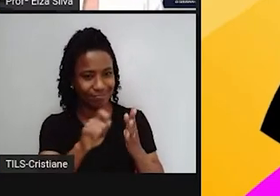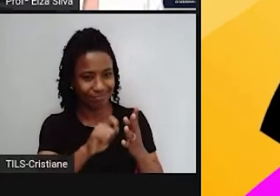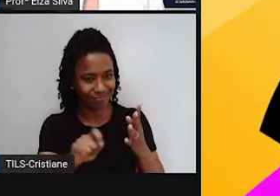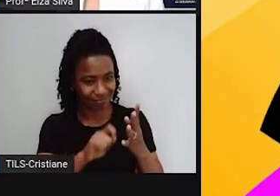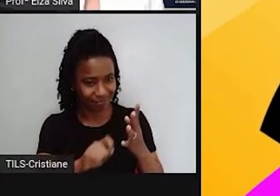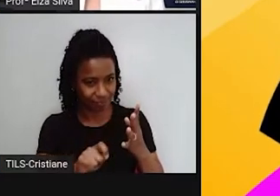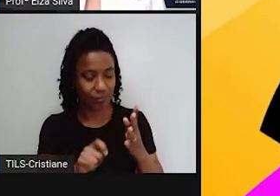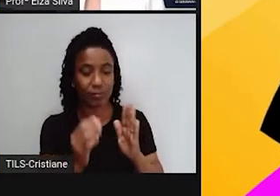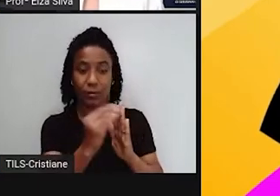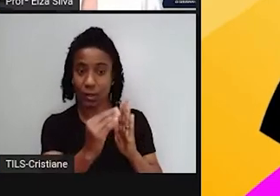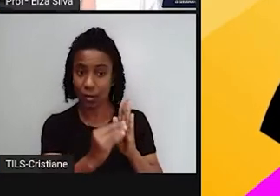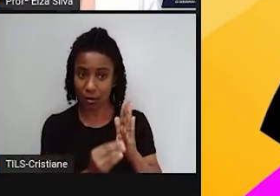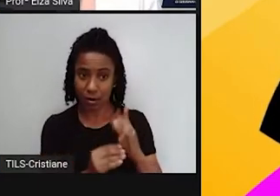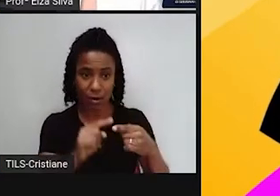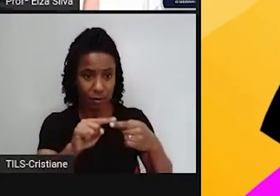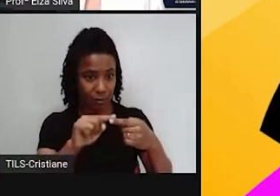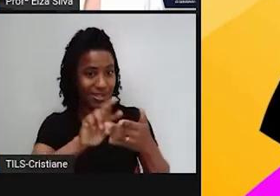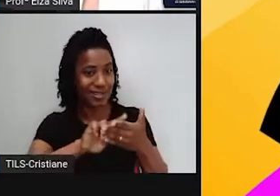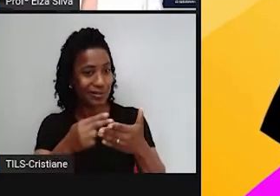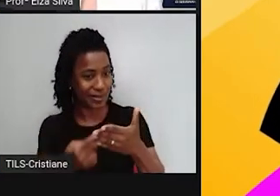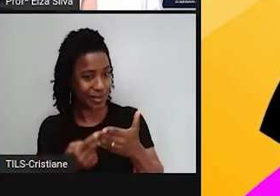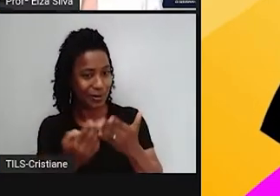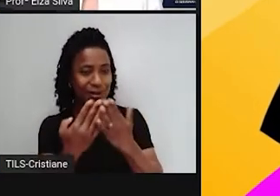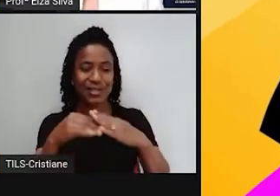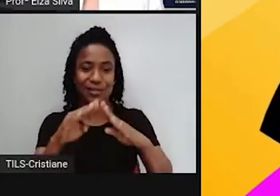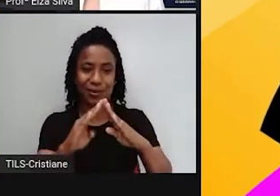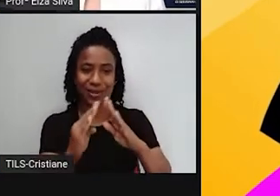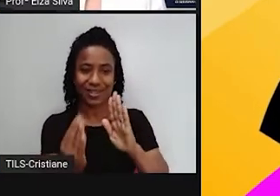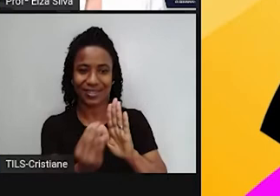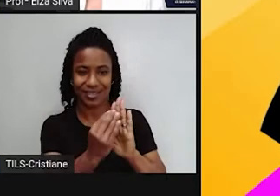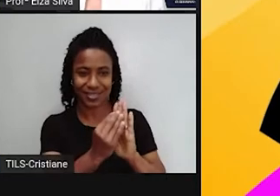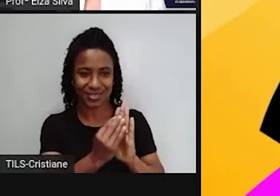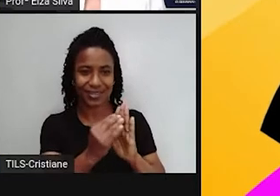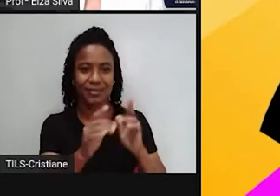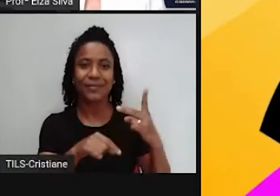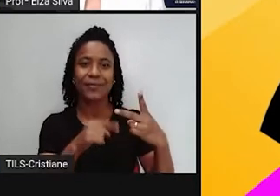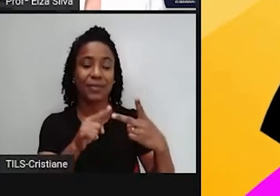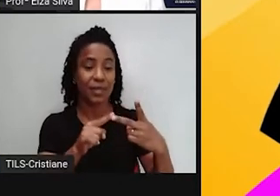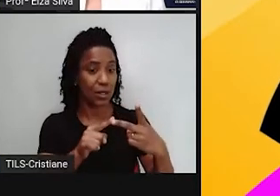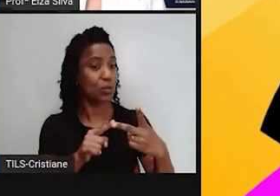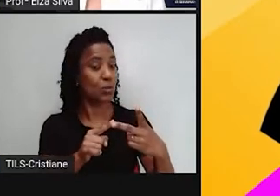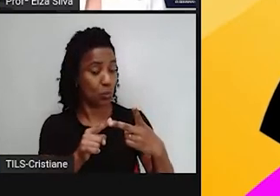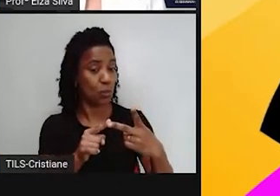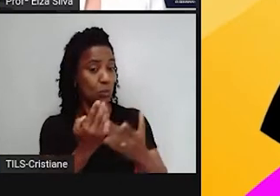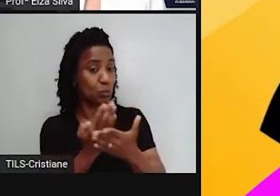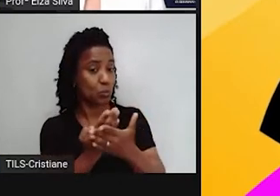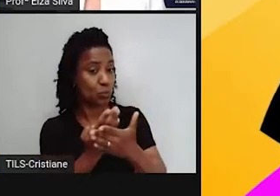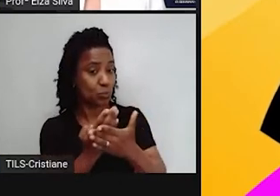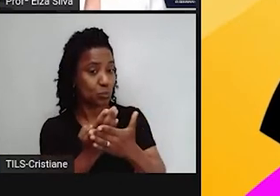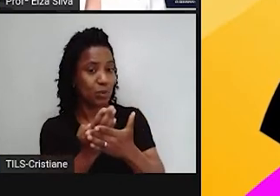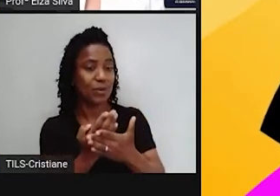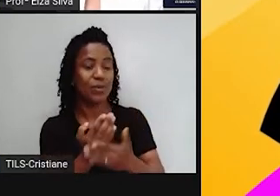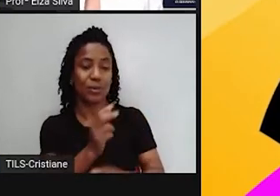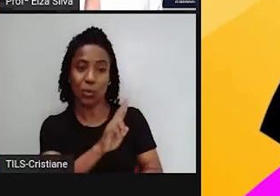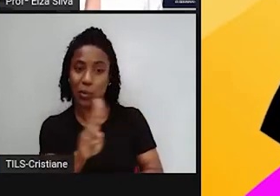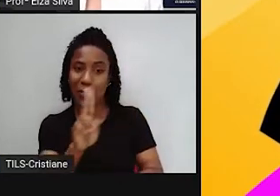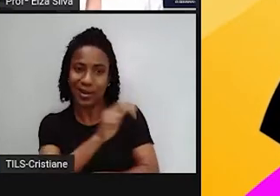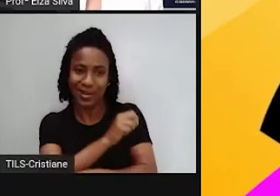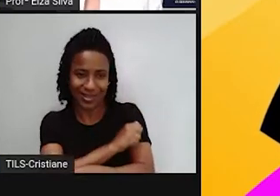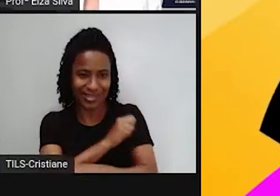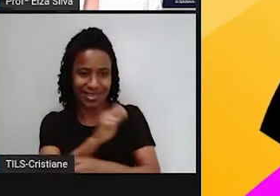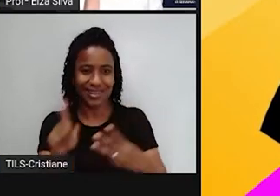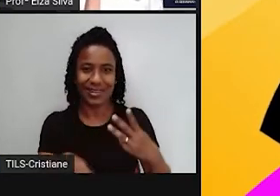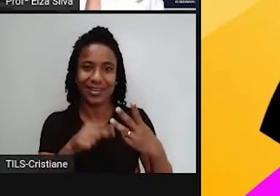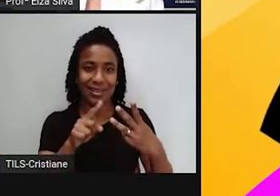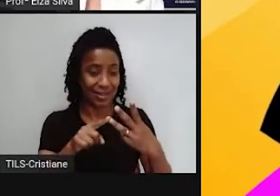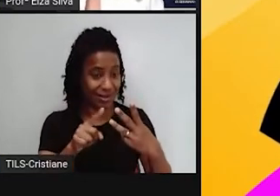seu caderno school, o nome da escola onde você estuda, student, o seu nome, grade, a série